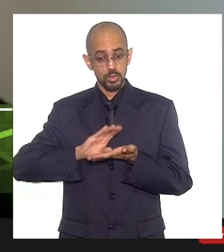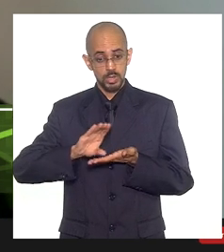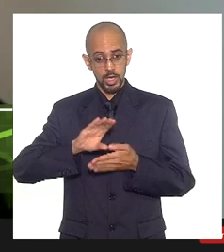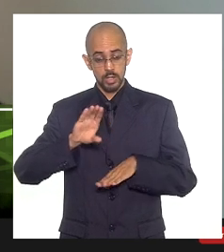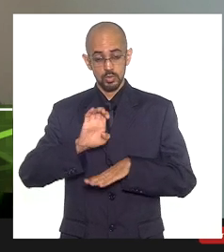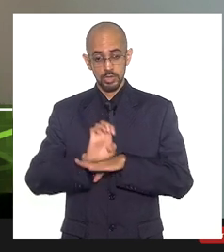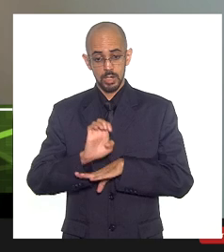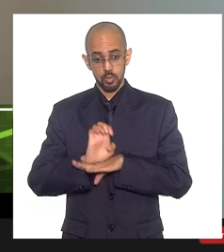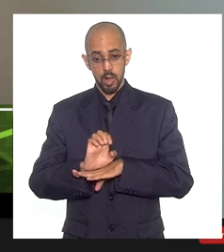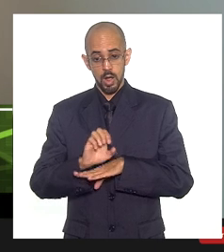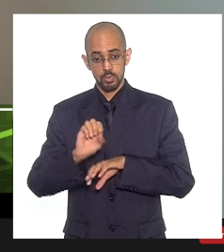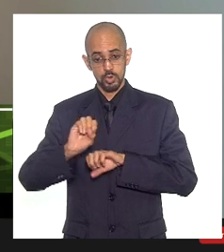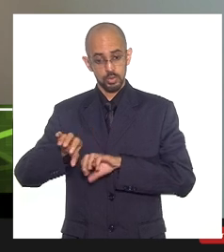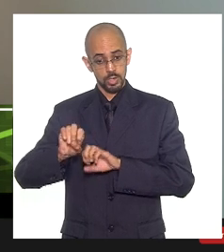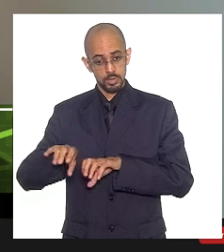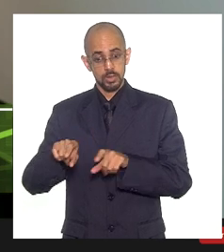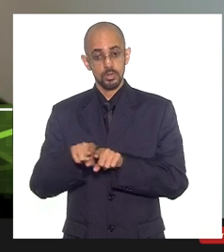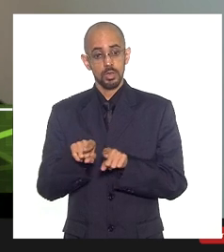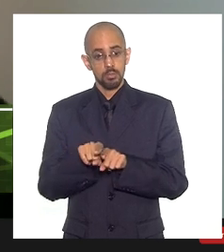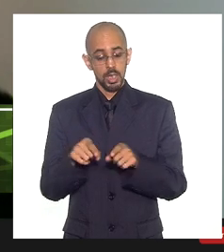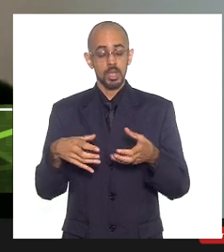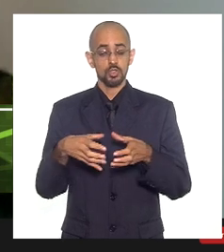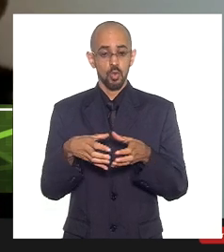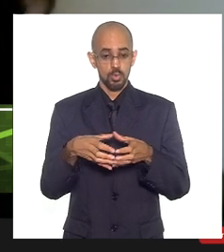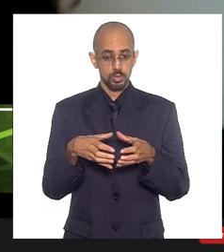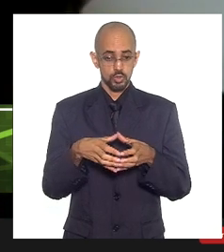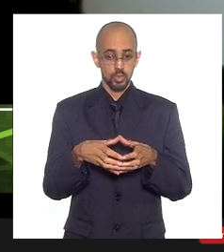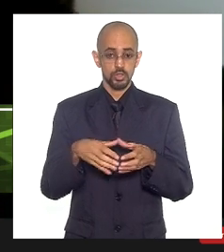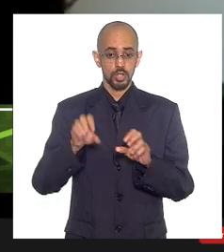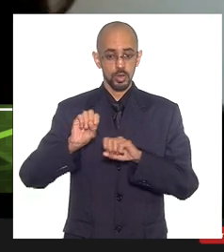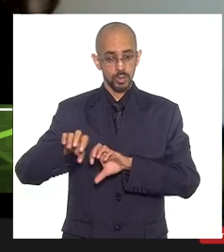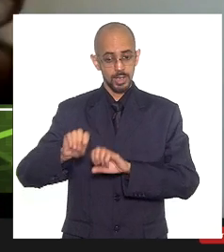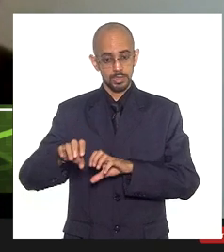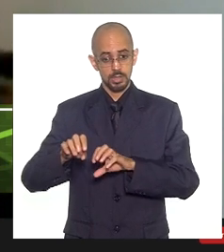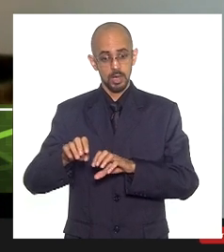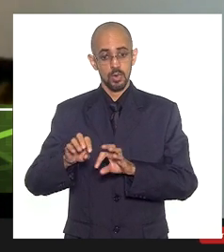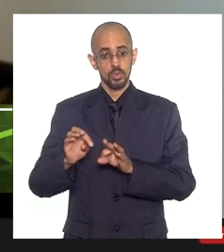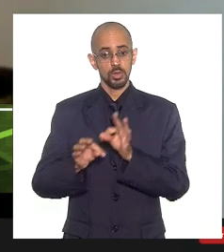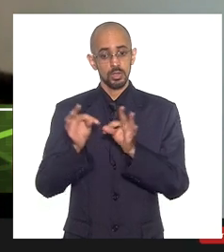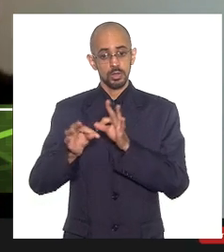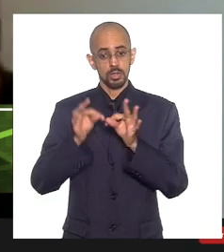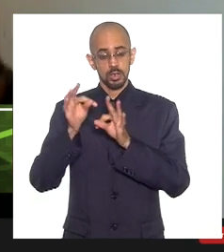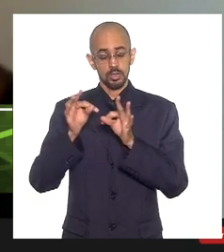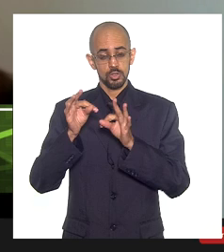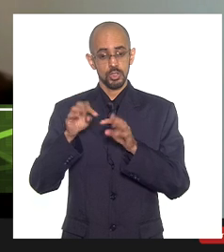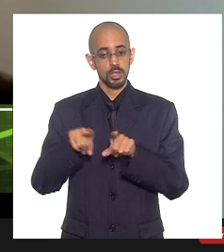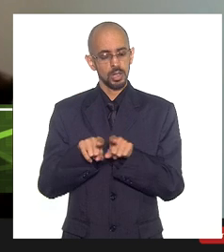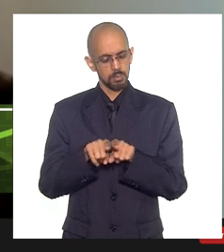as comissões de ciência e tecnologia e de educação e a UERJ